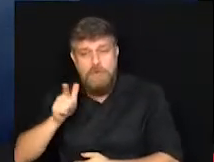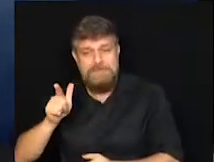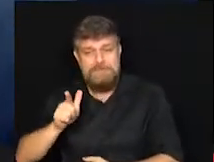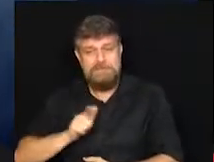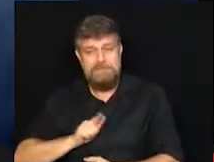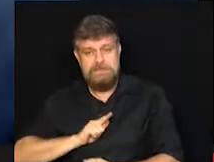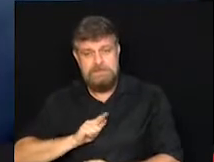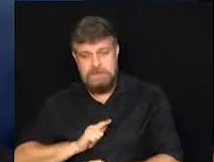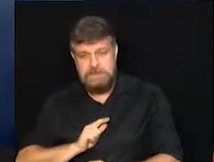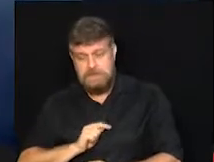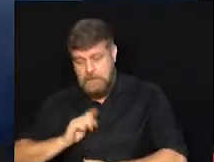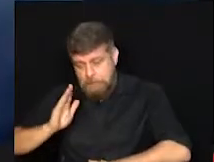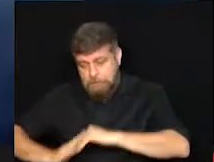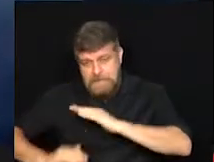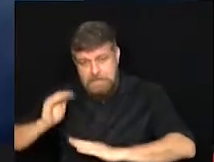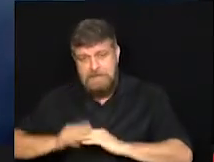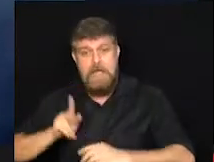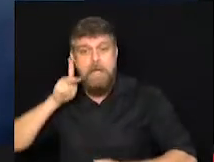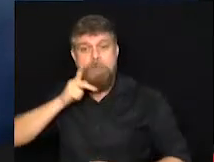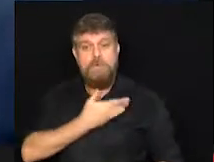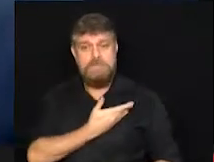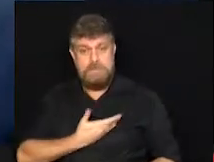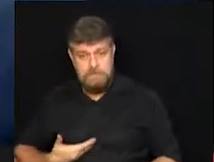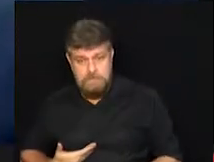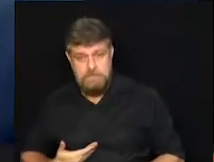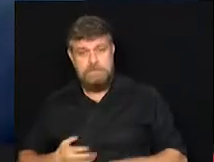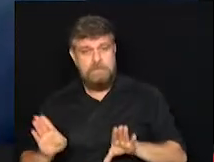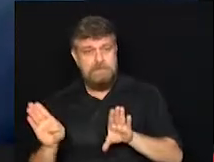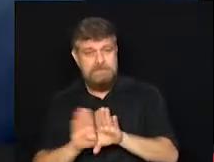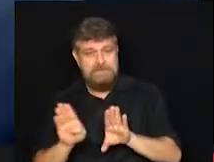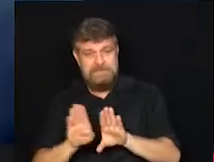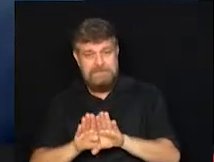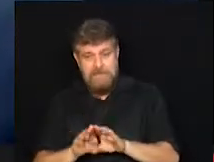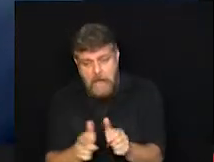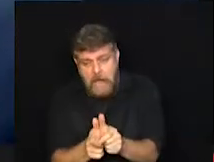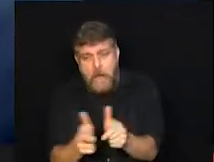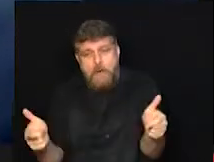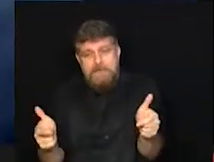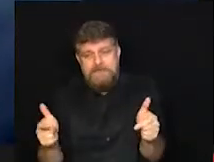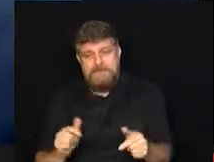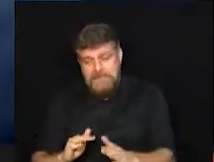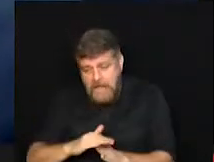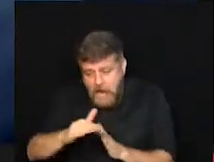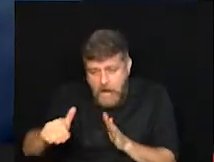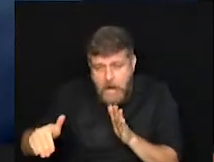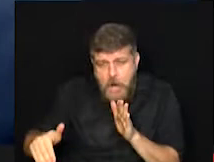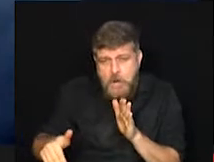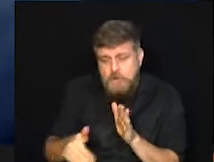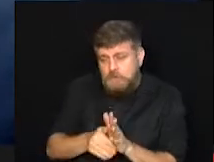estabelecer não só políticas públicas, mas ampliar também toda a questão